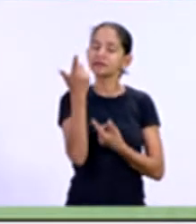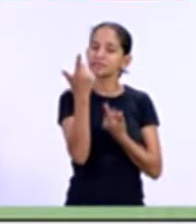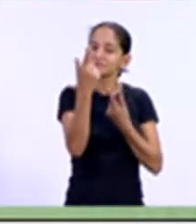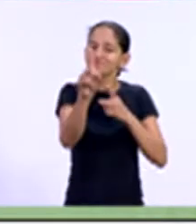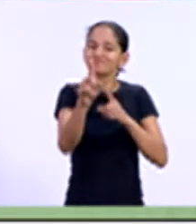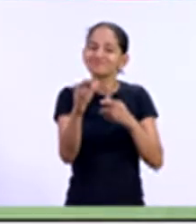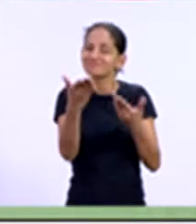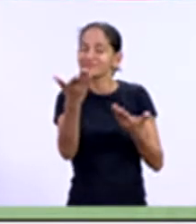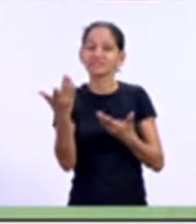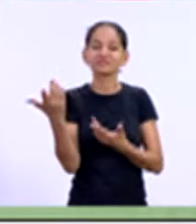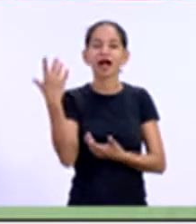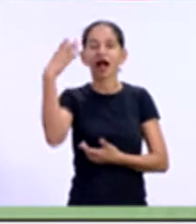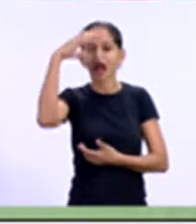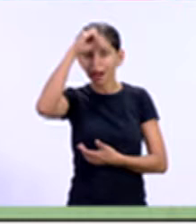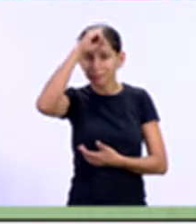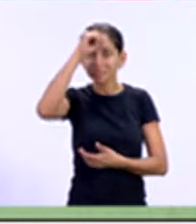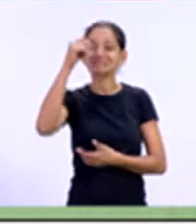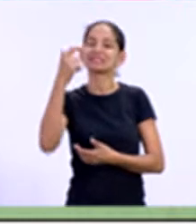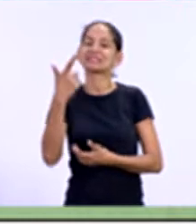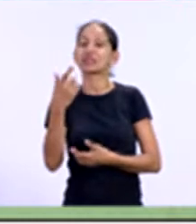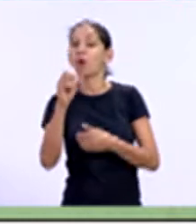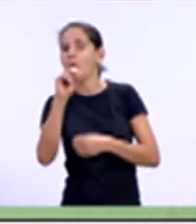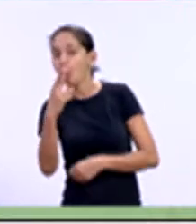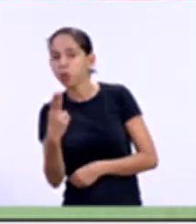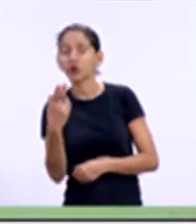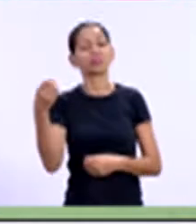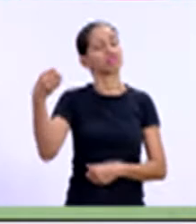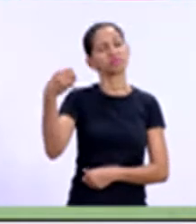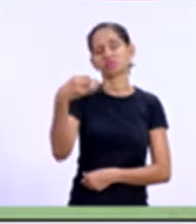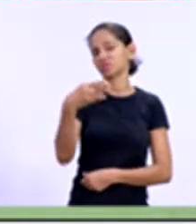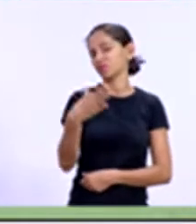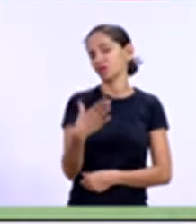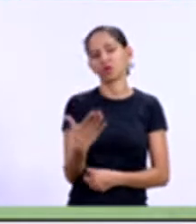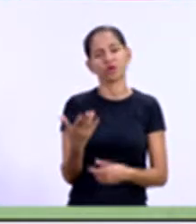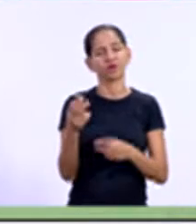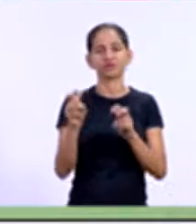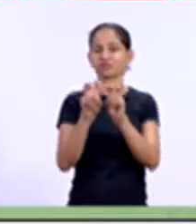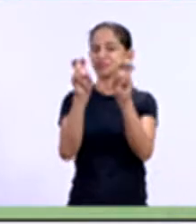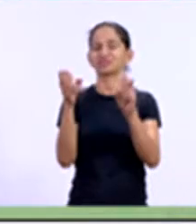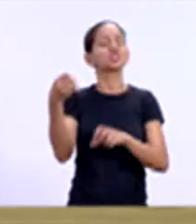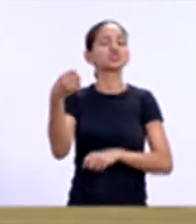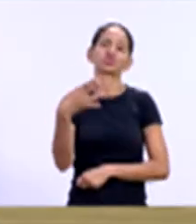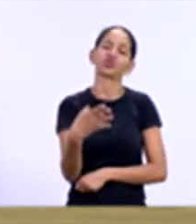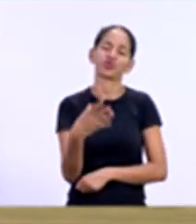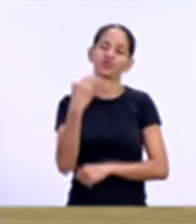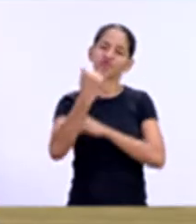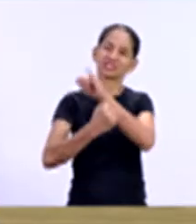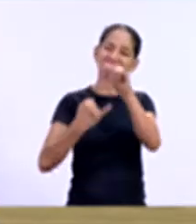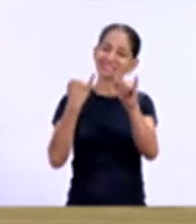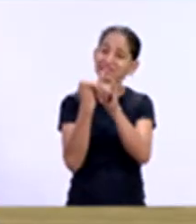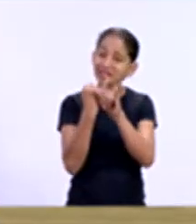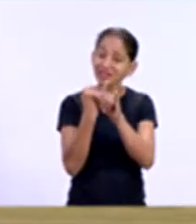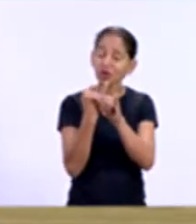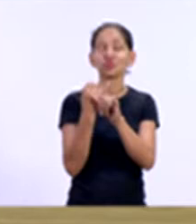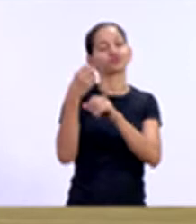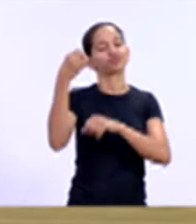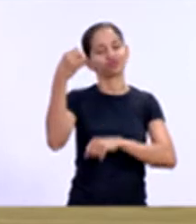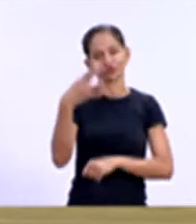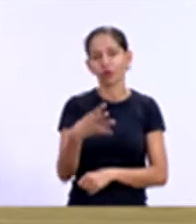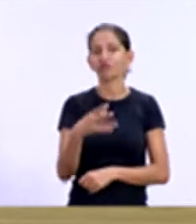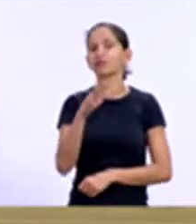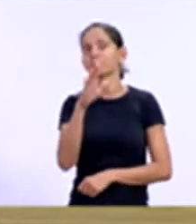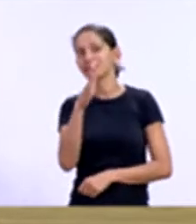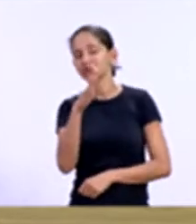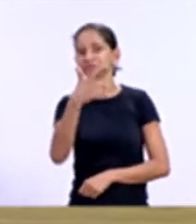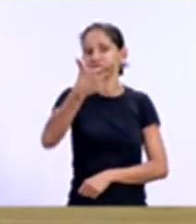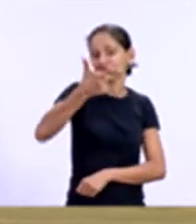diário, porque ele é novo, a gente, vamos dizer assim, a rede mundial de computadores é nova, né? É nova. Então, tem poucos anos, tem 2